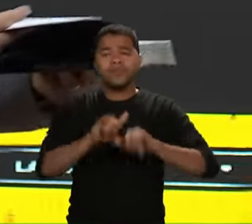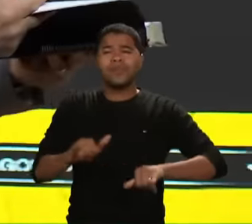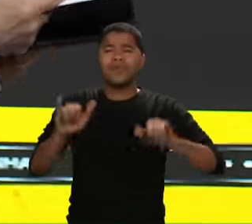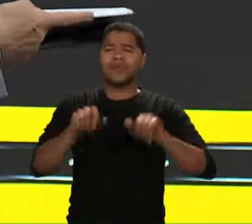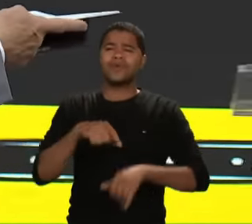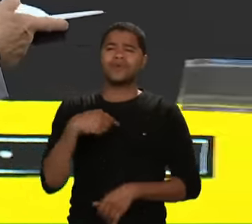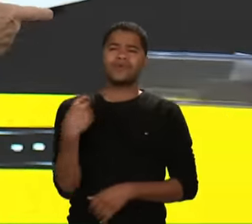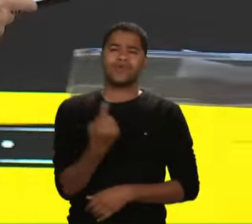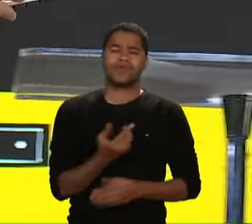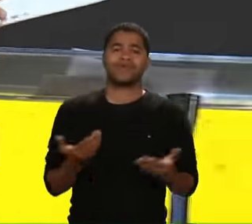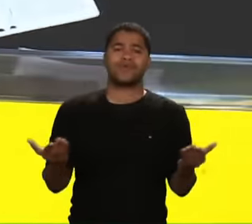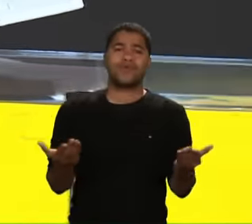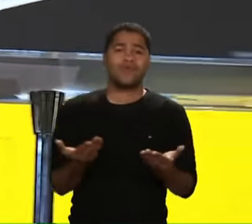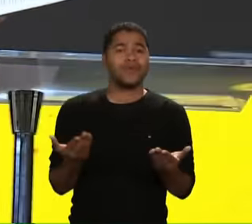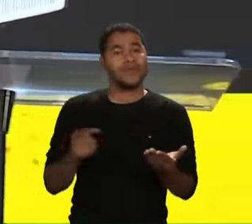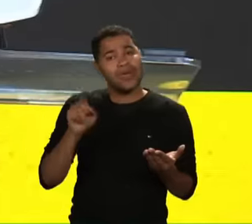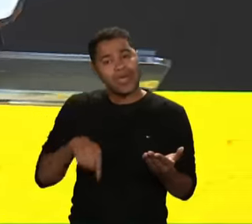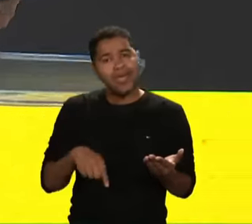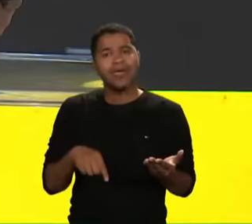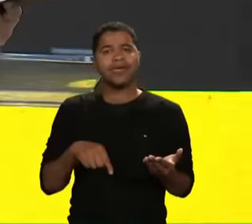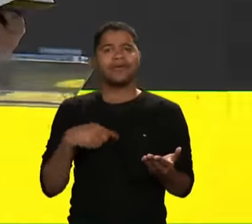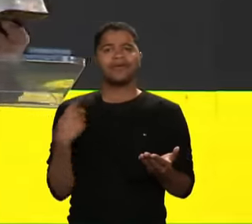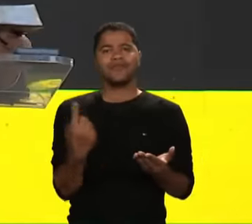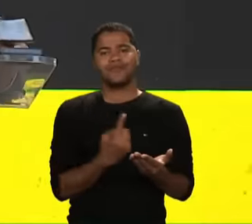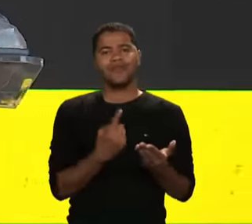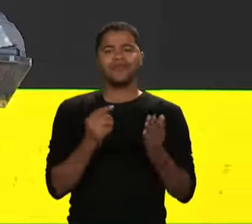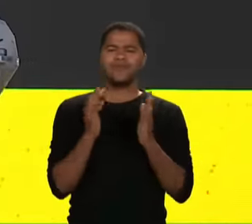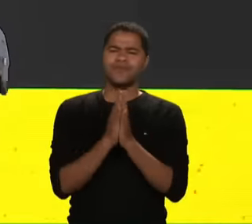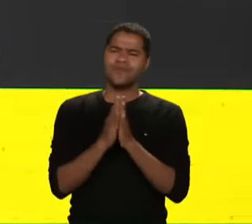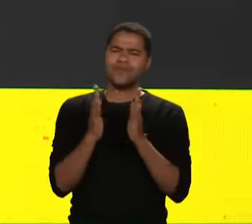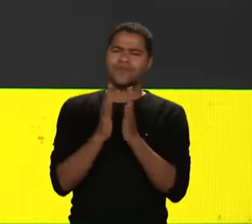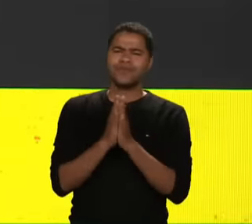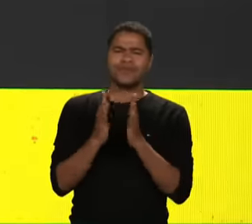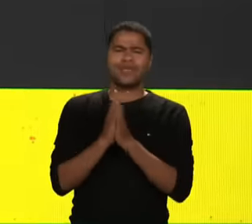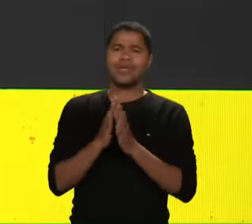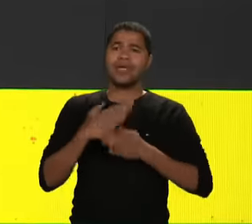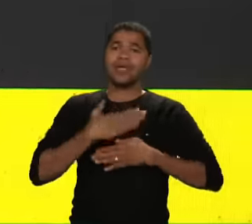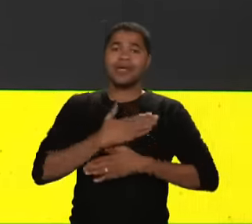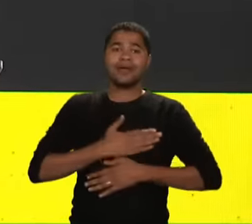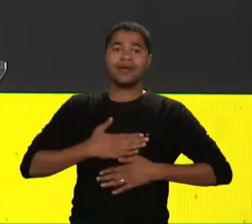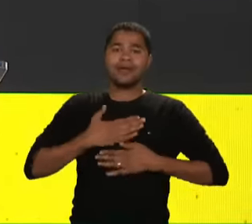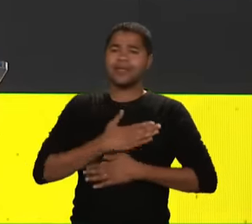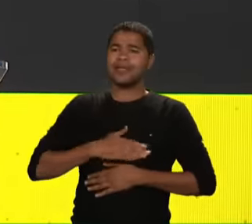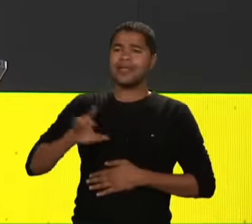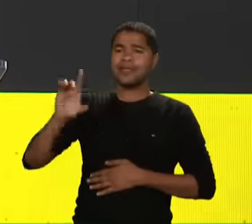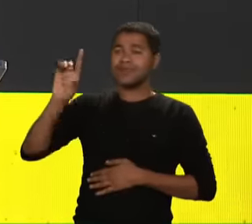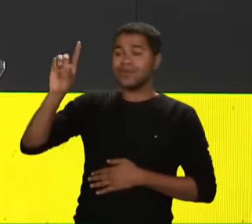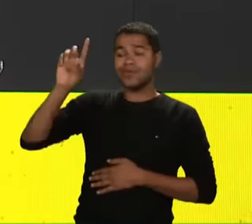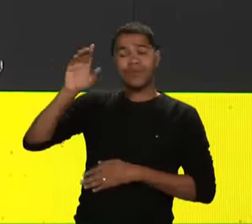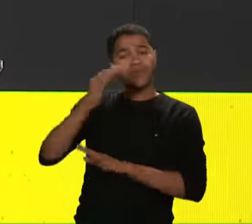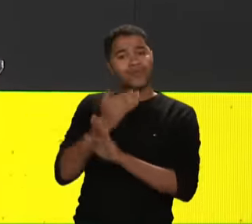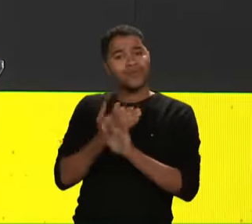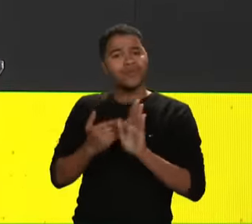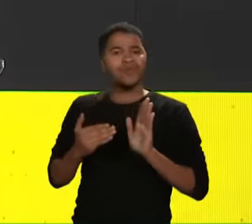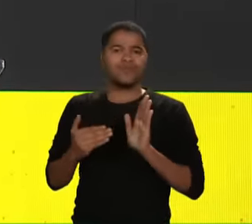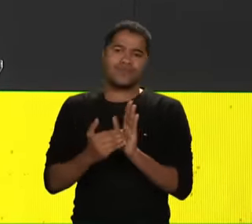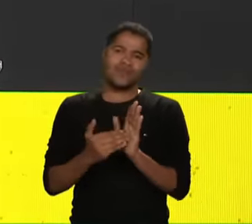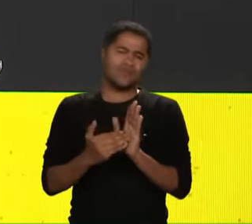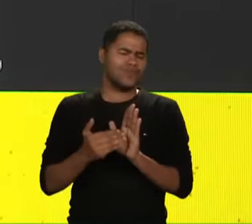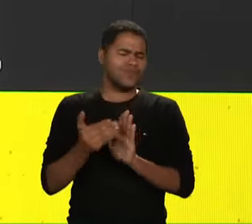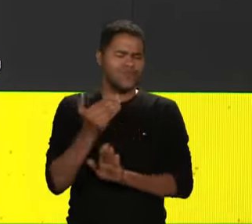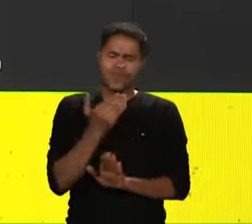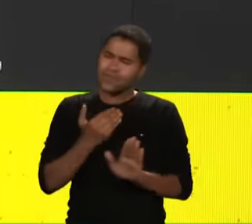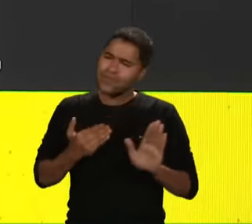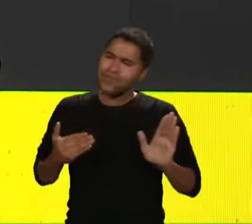nós temos é essa de nós buscarmos agradar o Senhor em tudo, tudo, tudo,